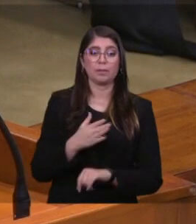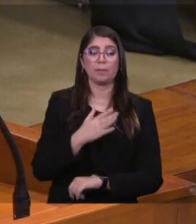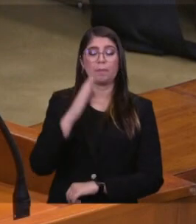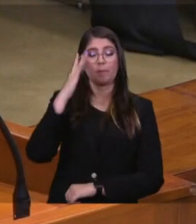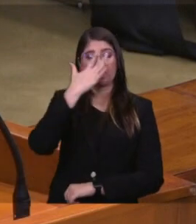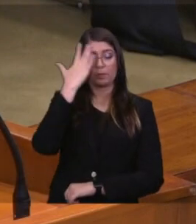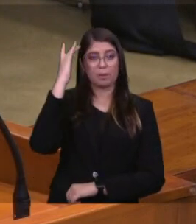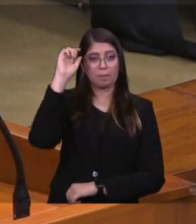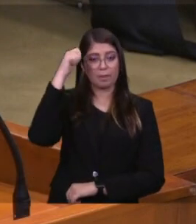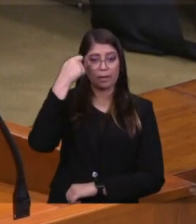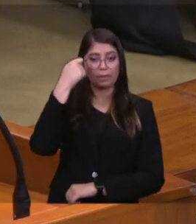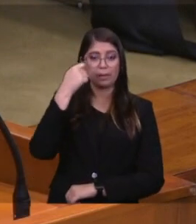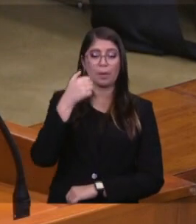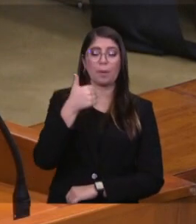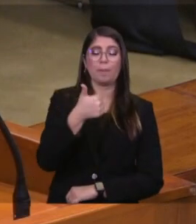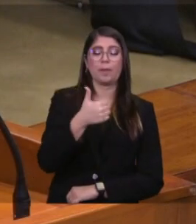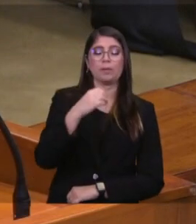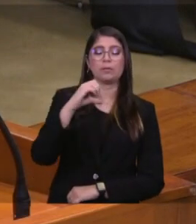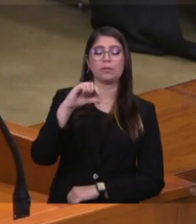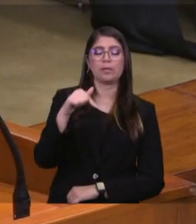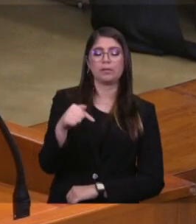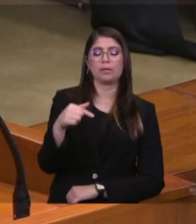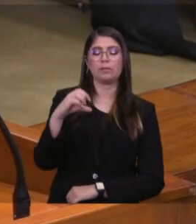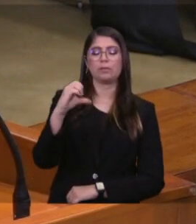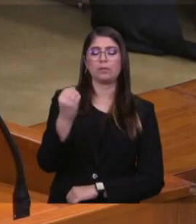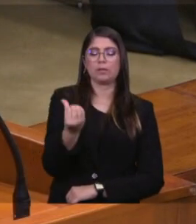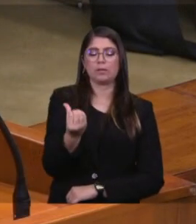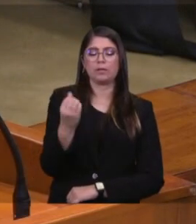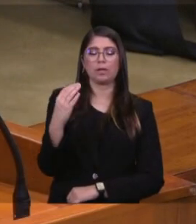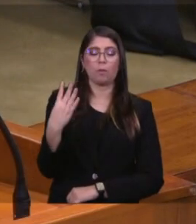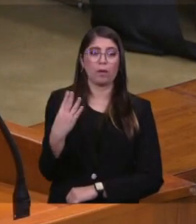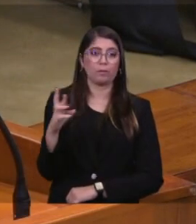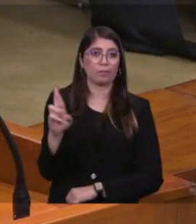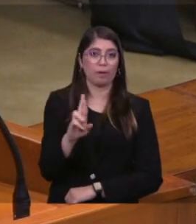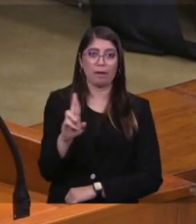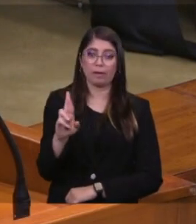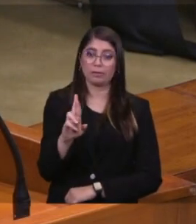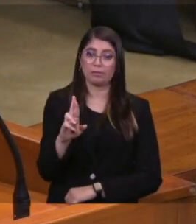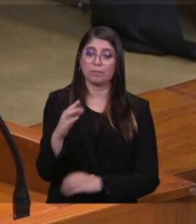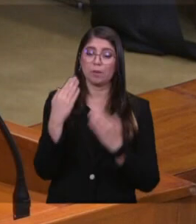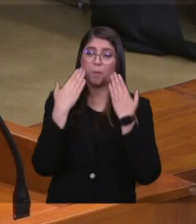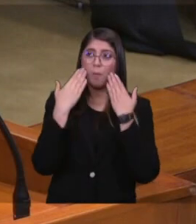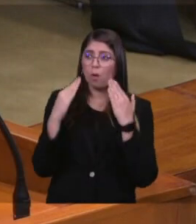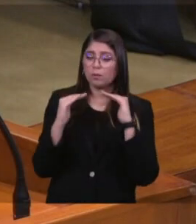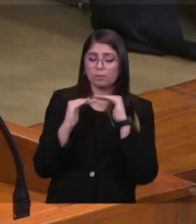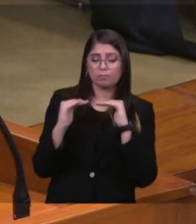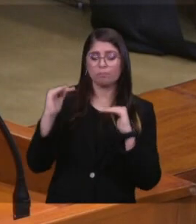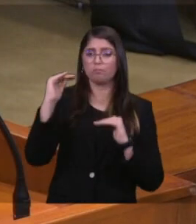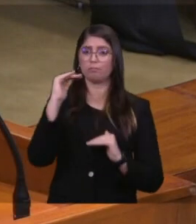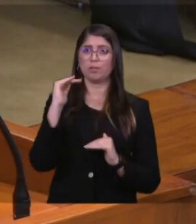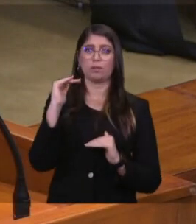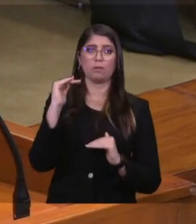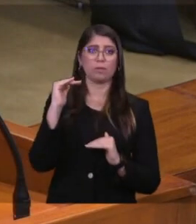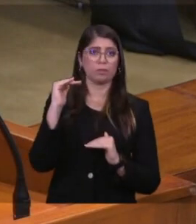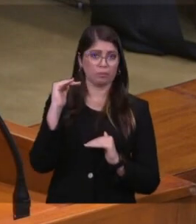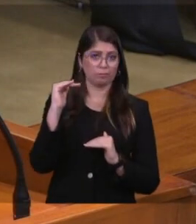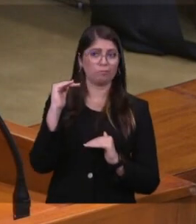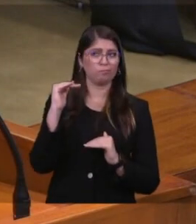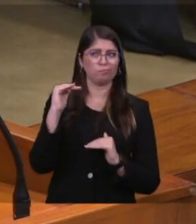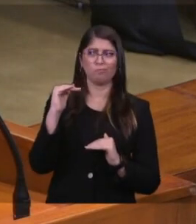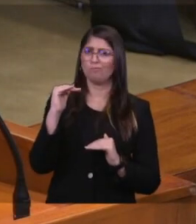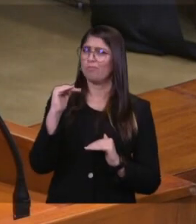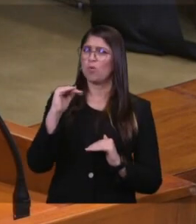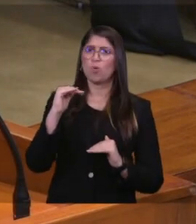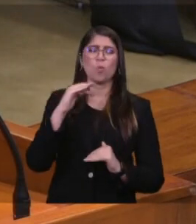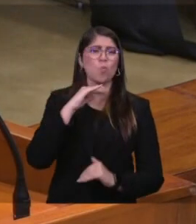pretas, R$ 1.764. Isso mostra um quadro de desigualdade que é